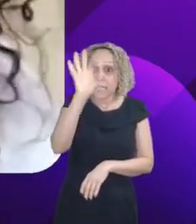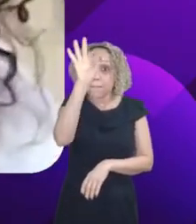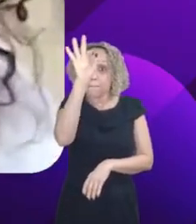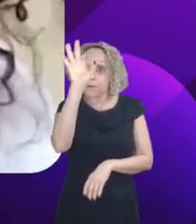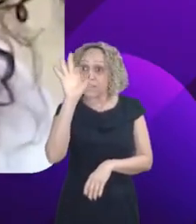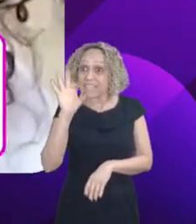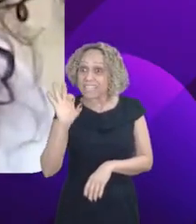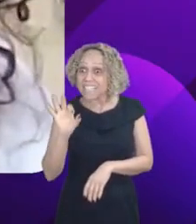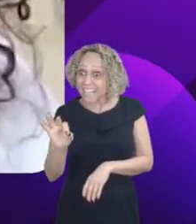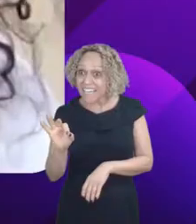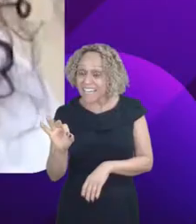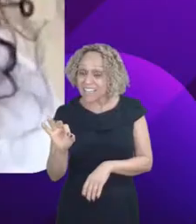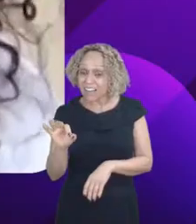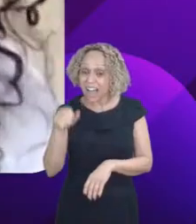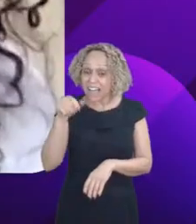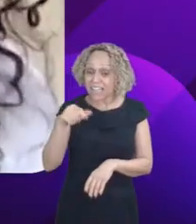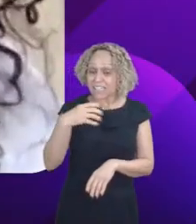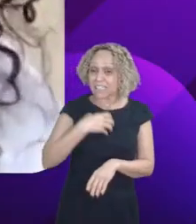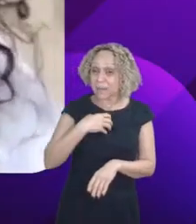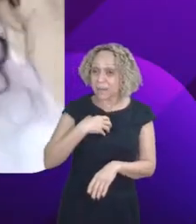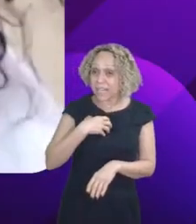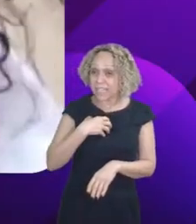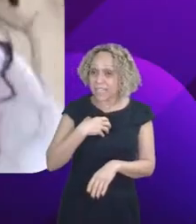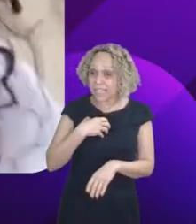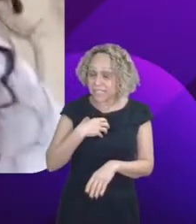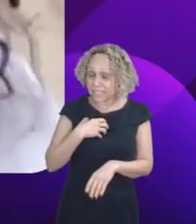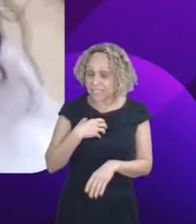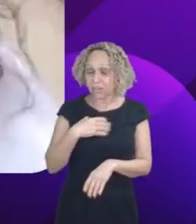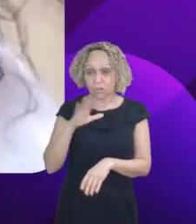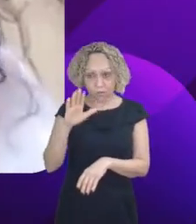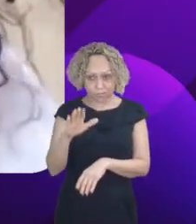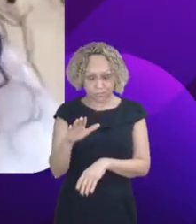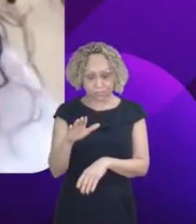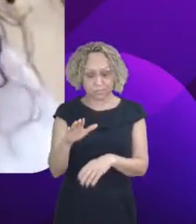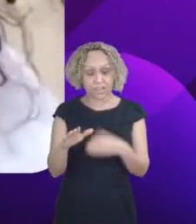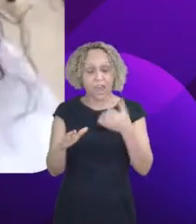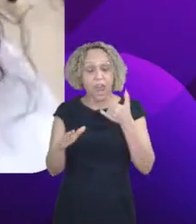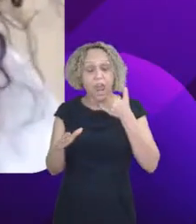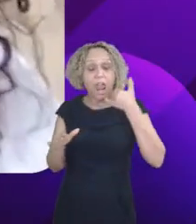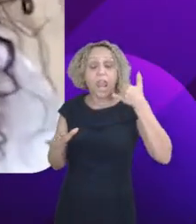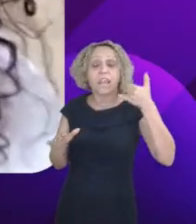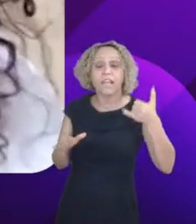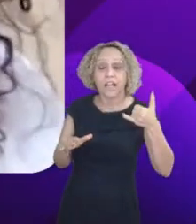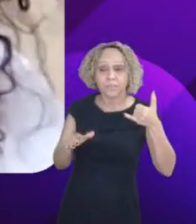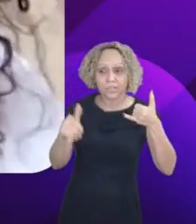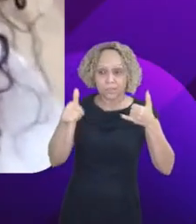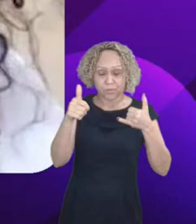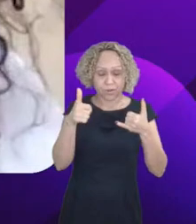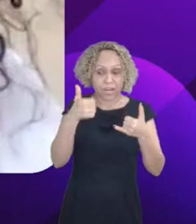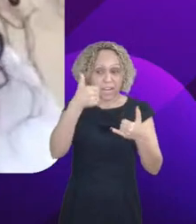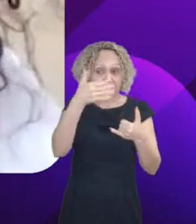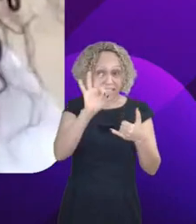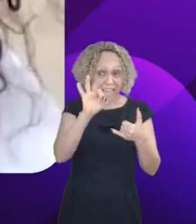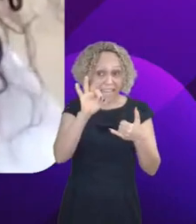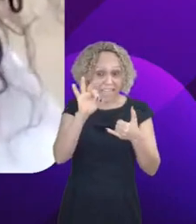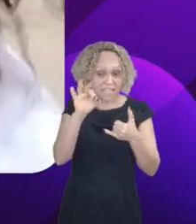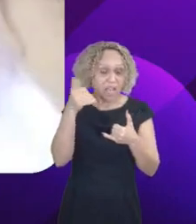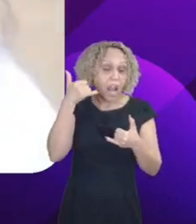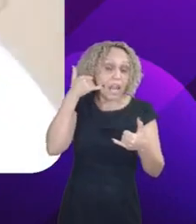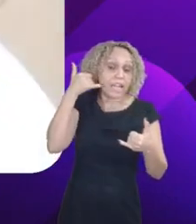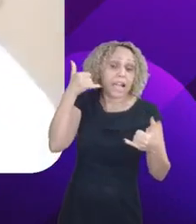pela violência doméstica. 7 em cada 10 chamadas são de mulheres que estão pedindo